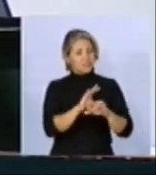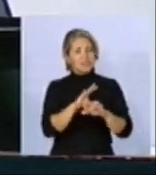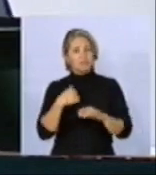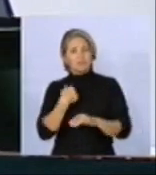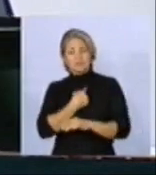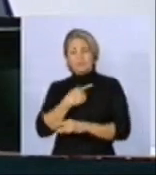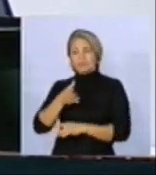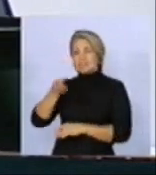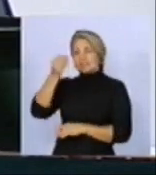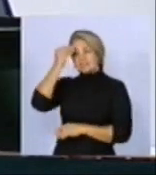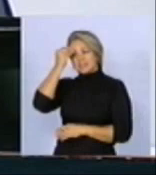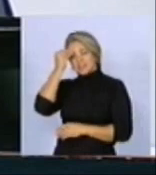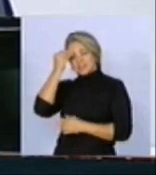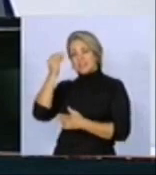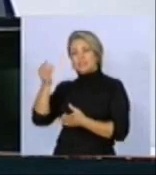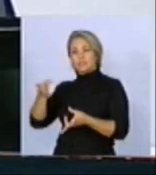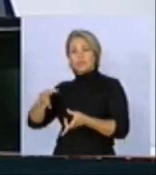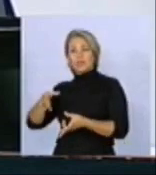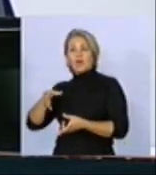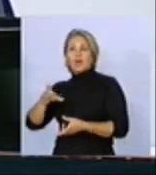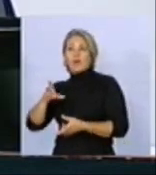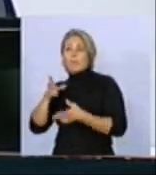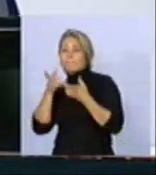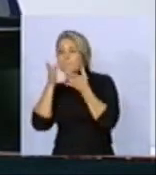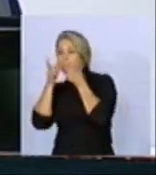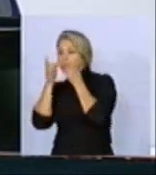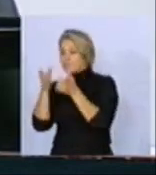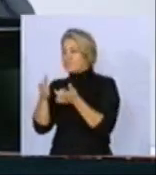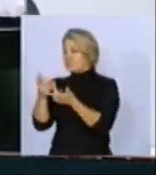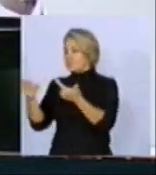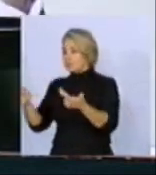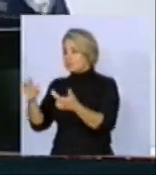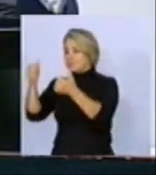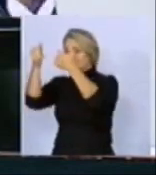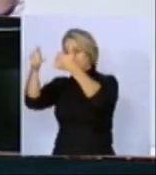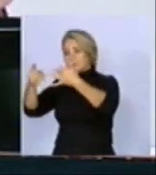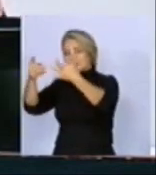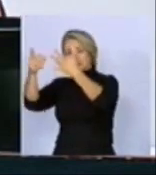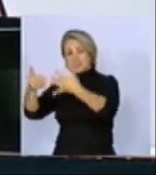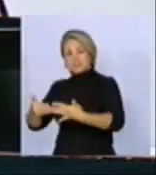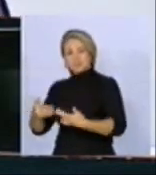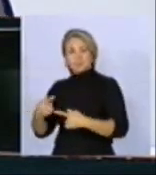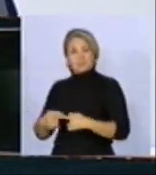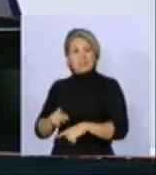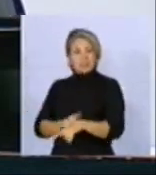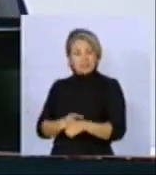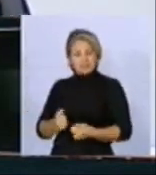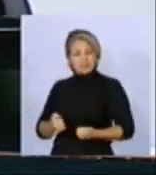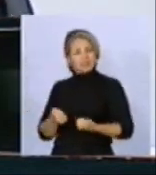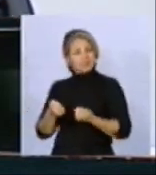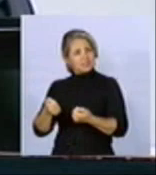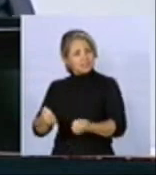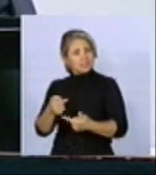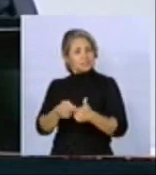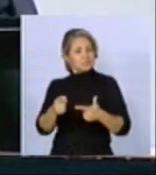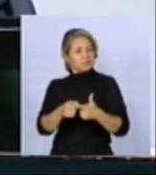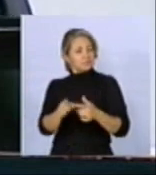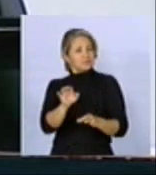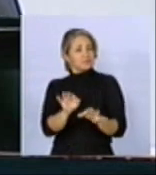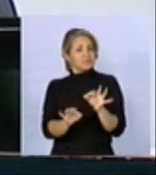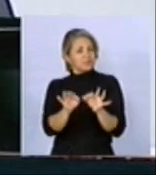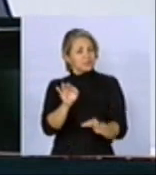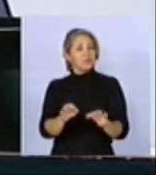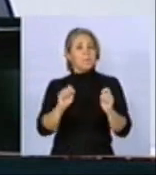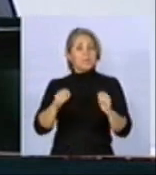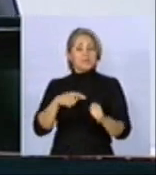os especialistas do setor exatamente para que no momento de enfrentarmos as questões jurídicas possamos recheá-las com